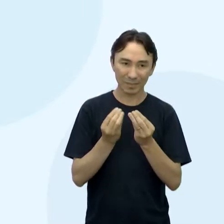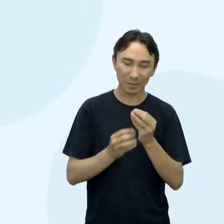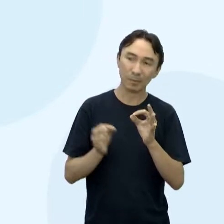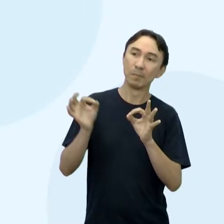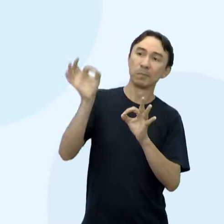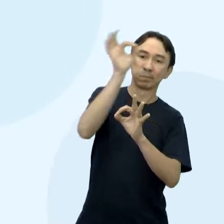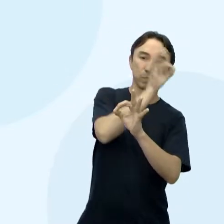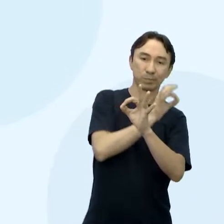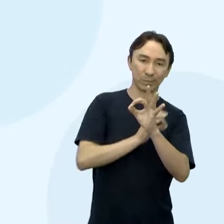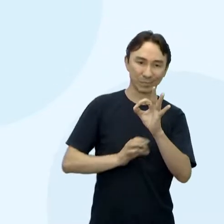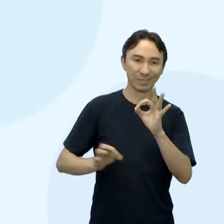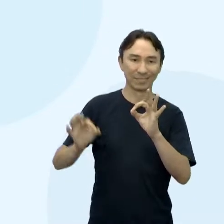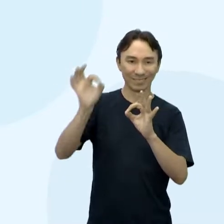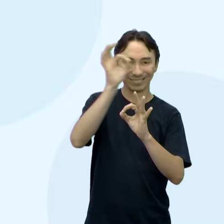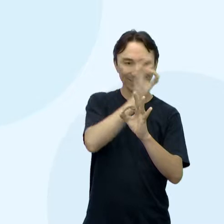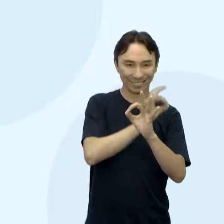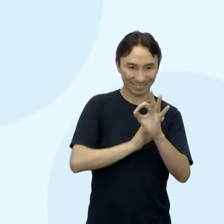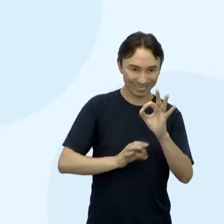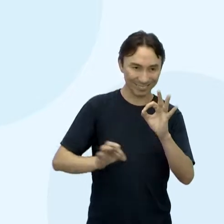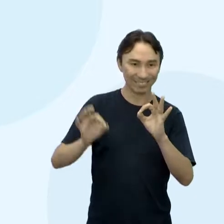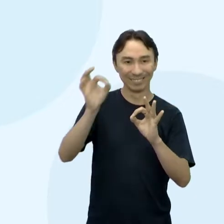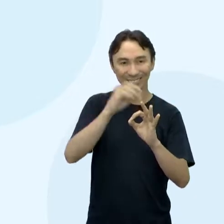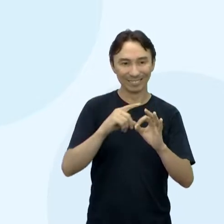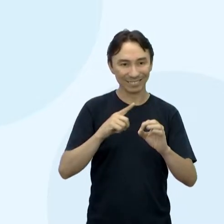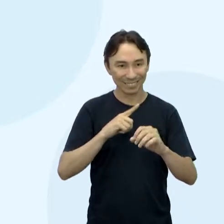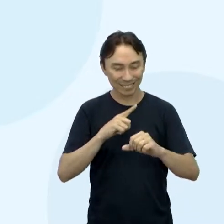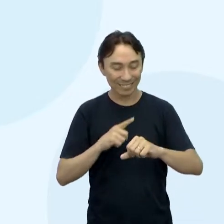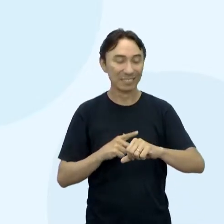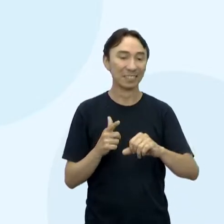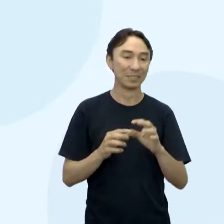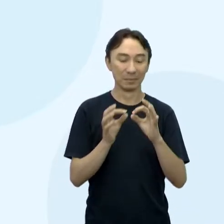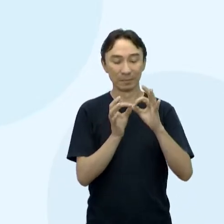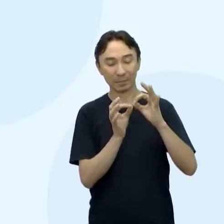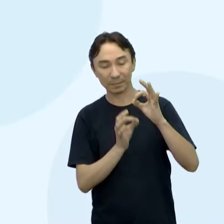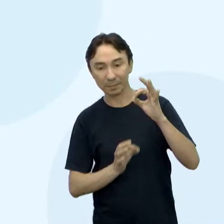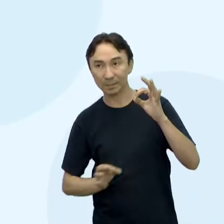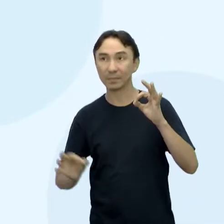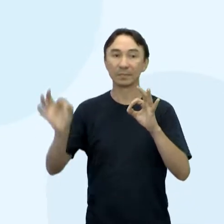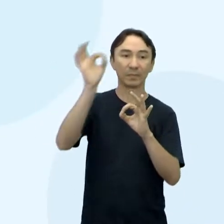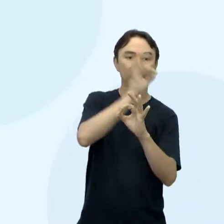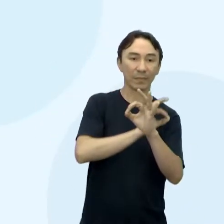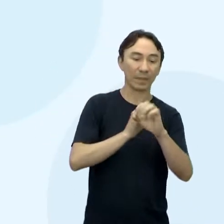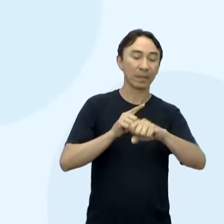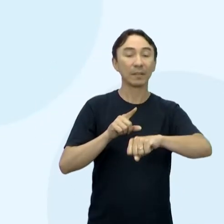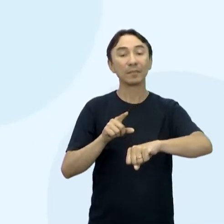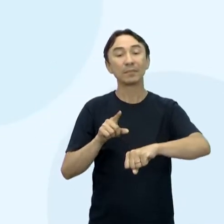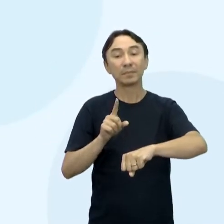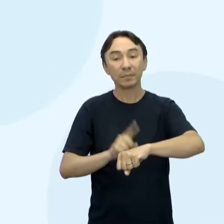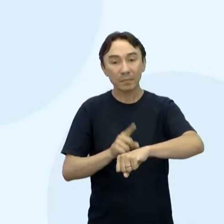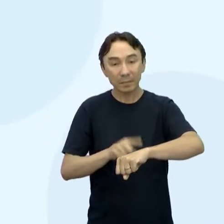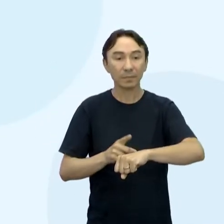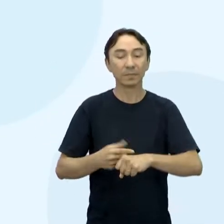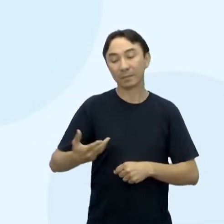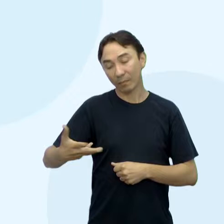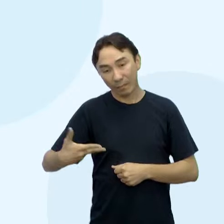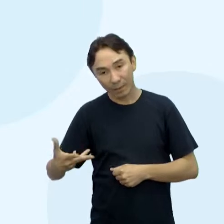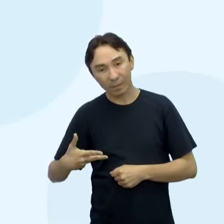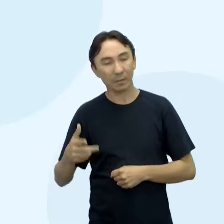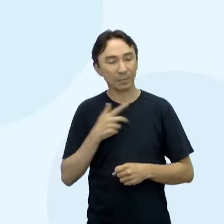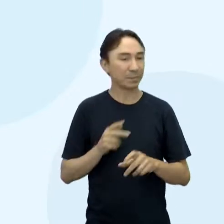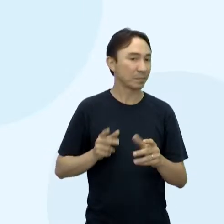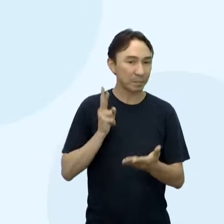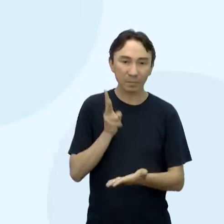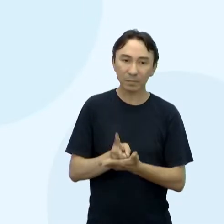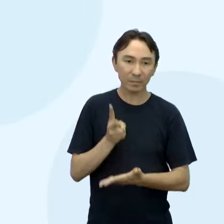percorrida e a velocidade que está atingindo essas partículas. Pessoal, esse aqui é um famoso movimento periódico, né?